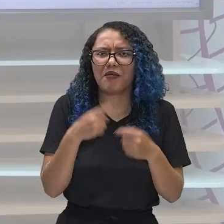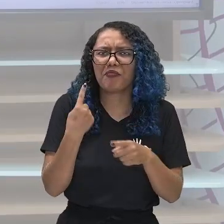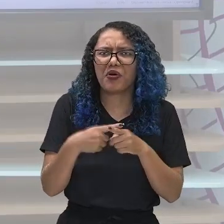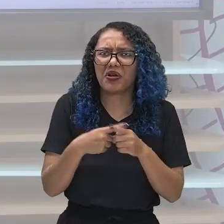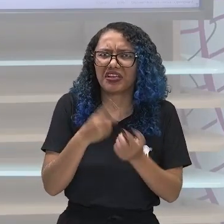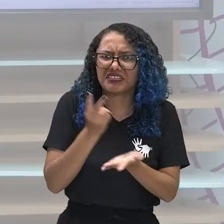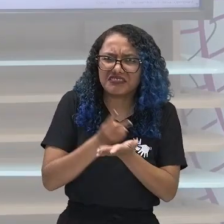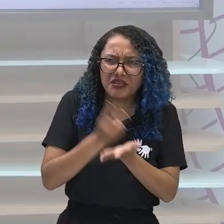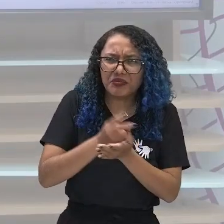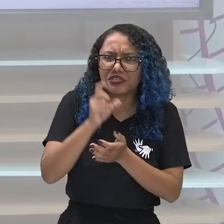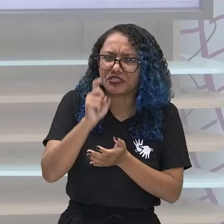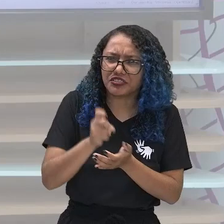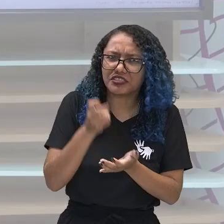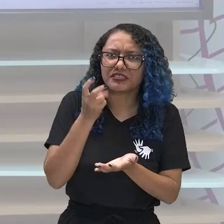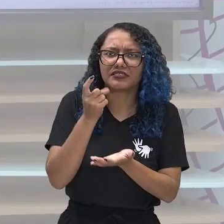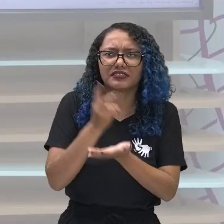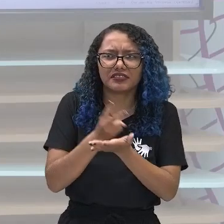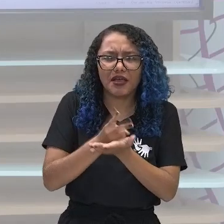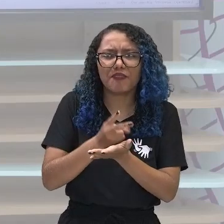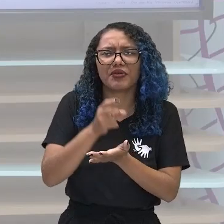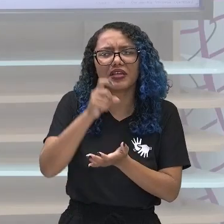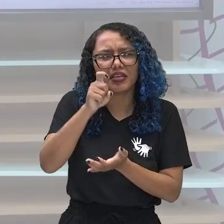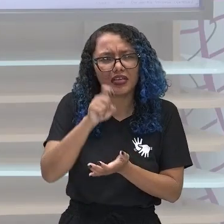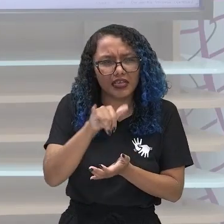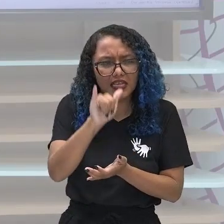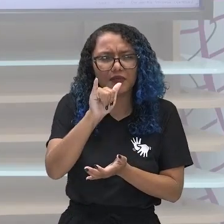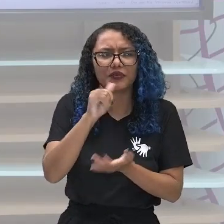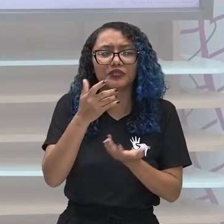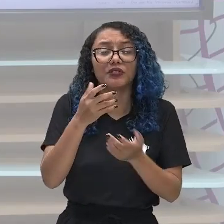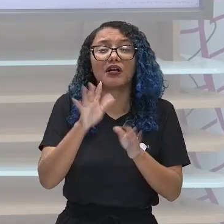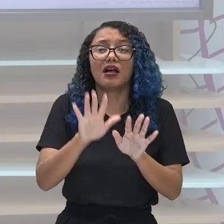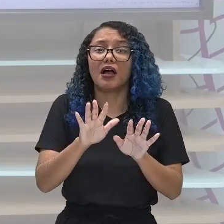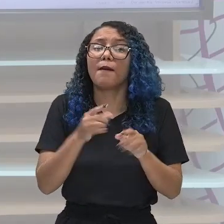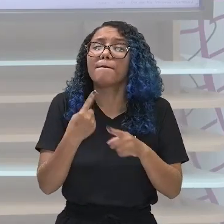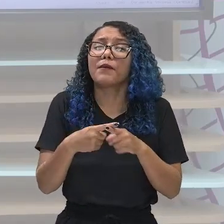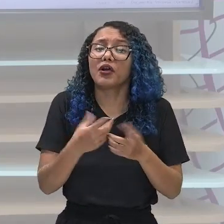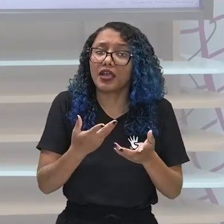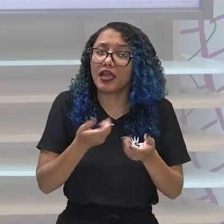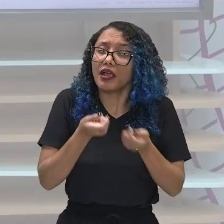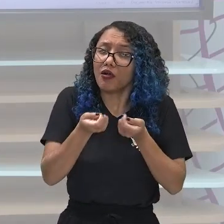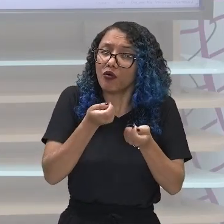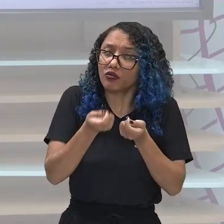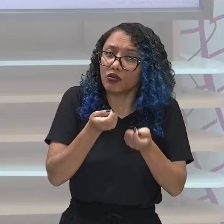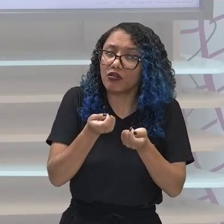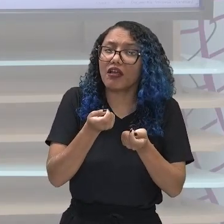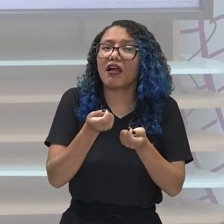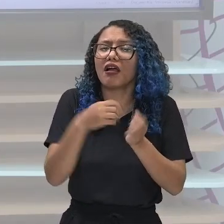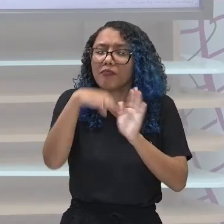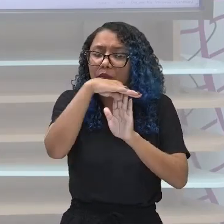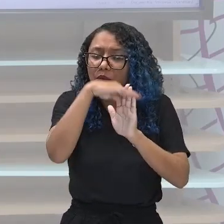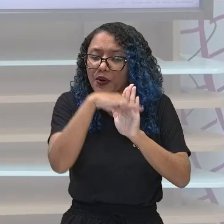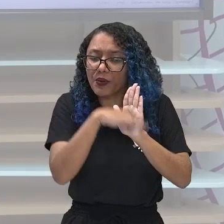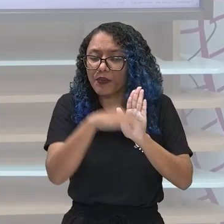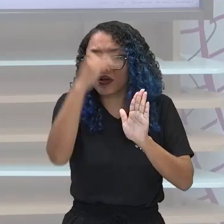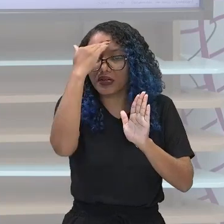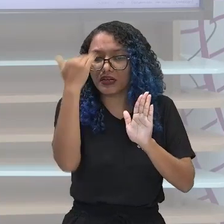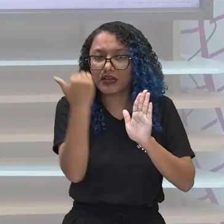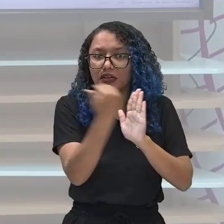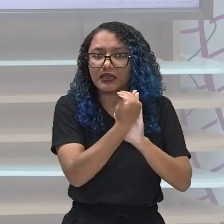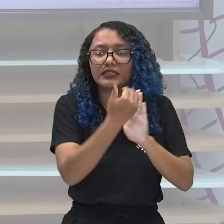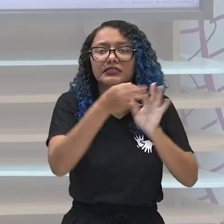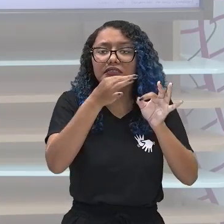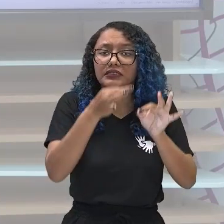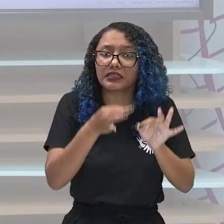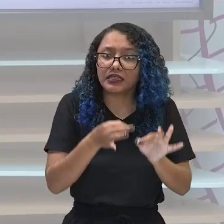X e Y, porque às vezes assim, esse controle, né? Esse controle, né, das